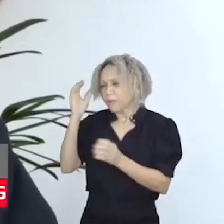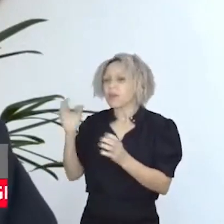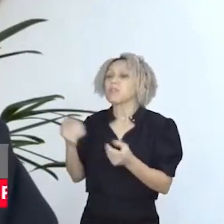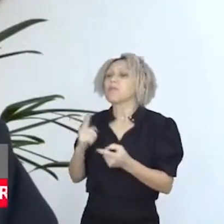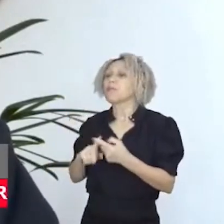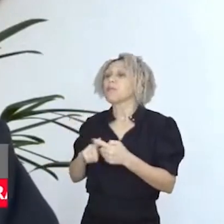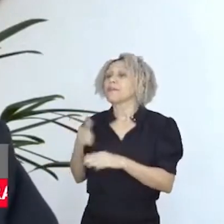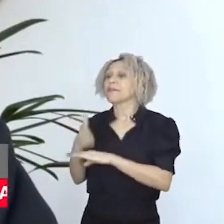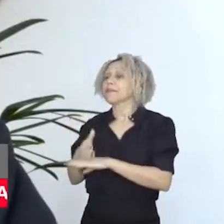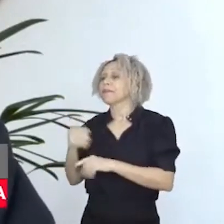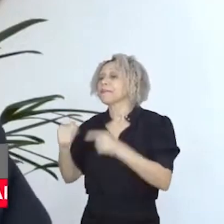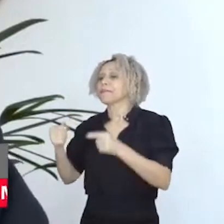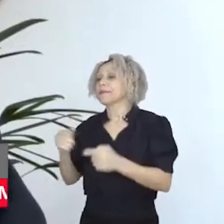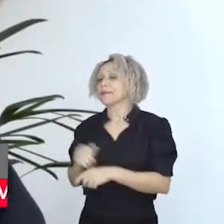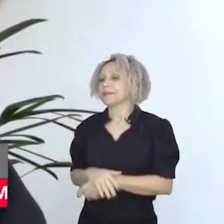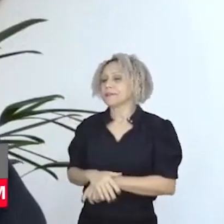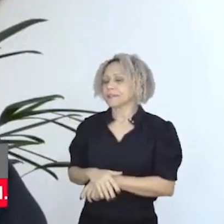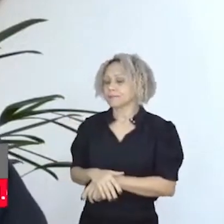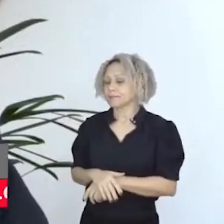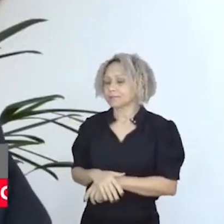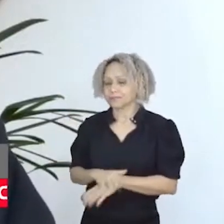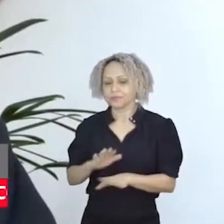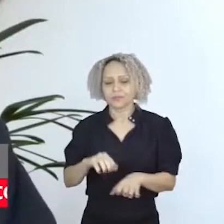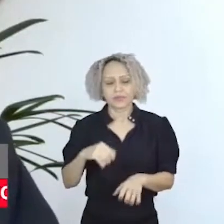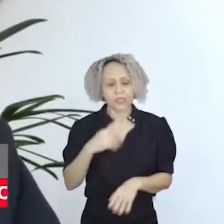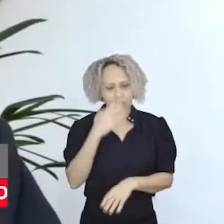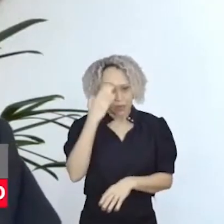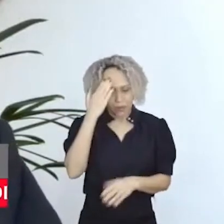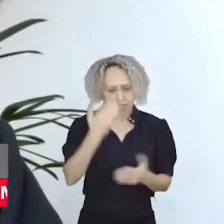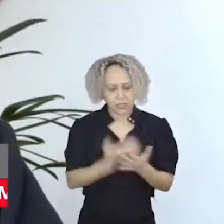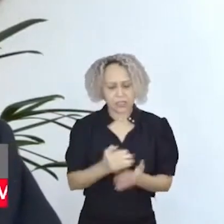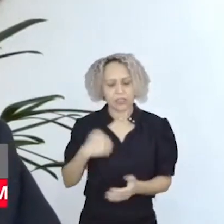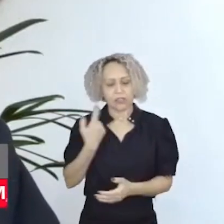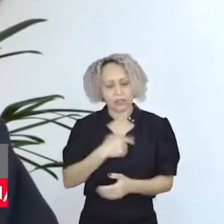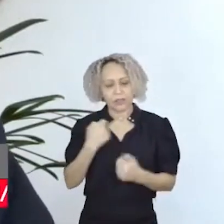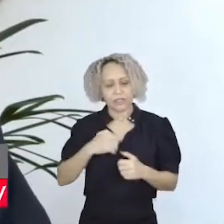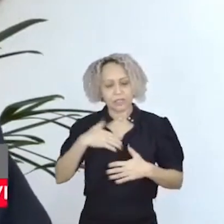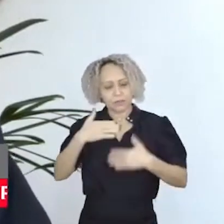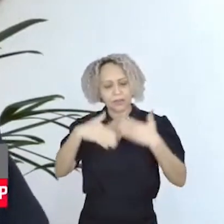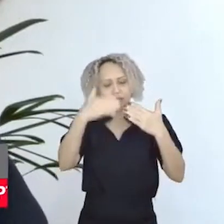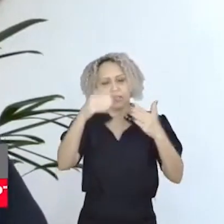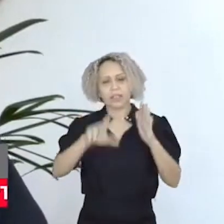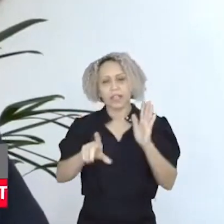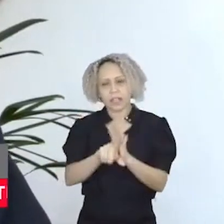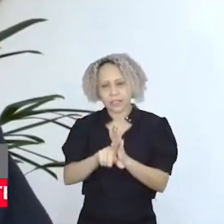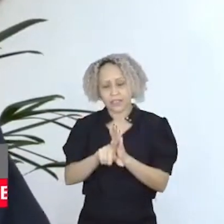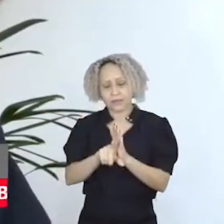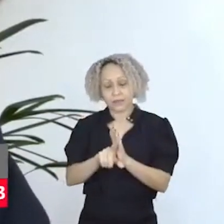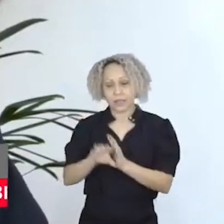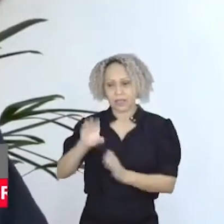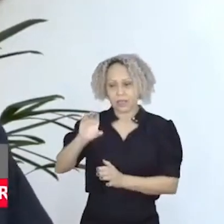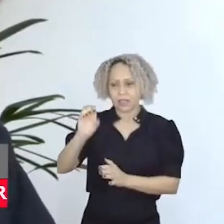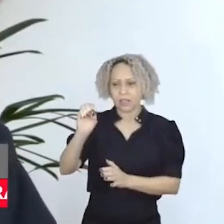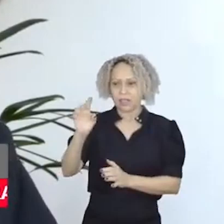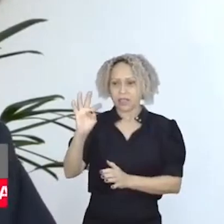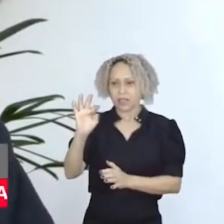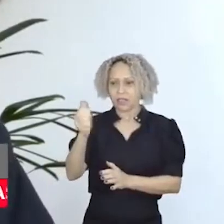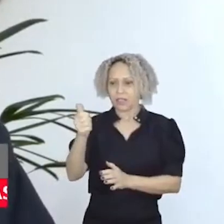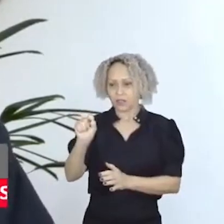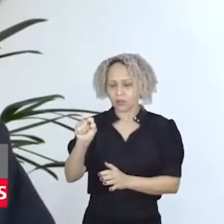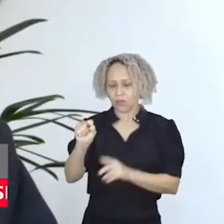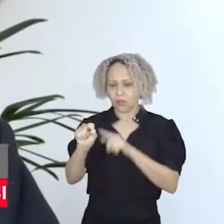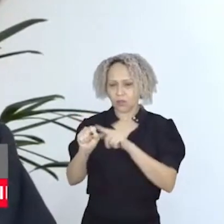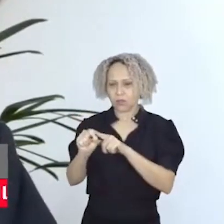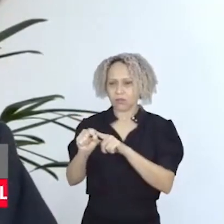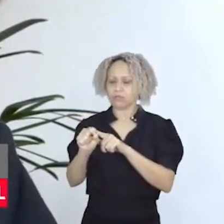na legislação eleitoral ainda, para além das cotas. As cotas são uma medida que, claro,